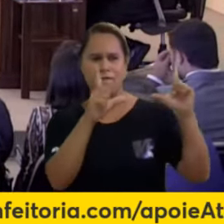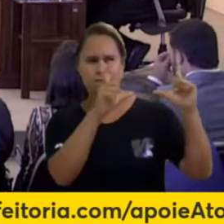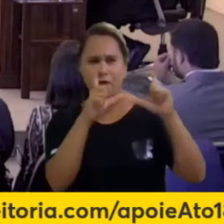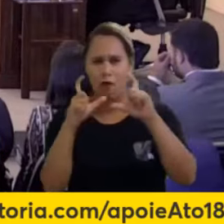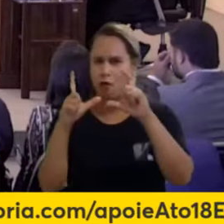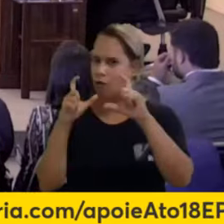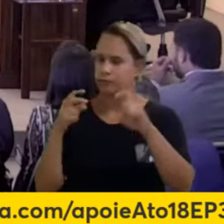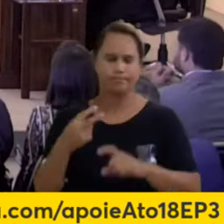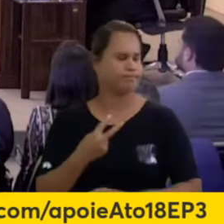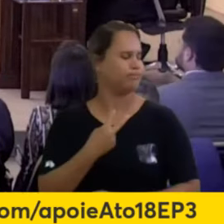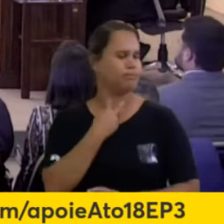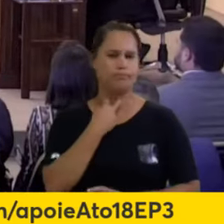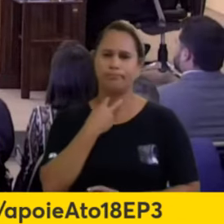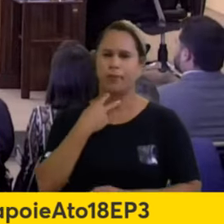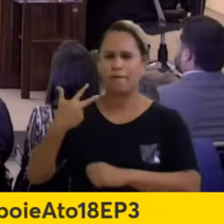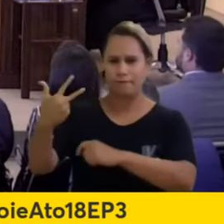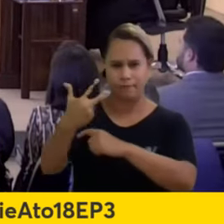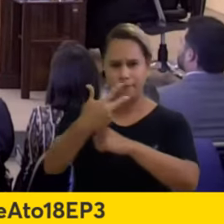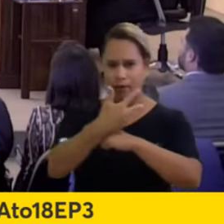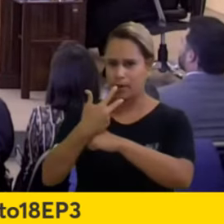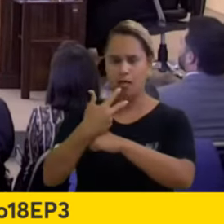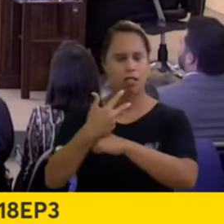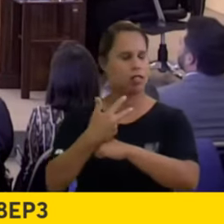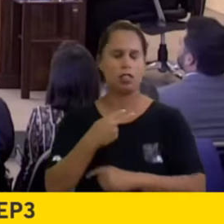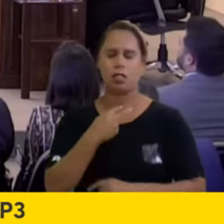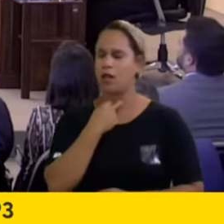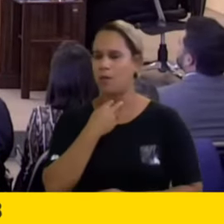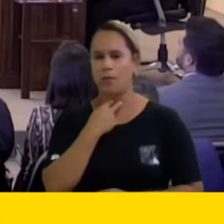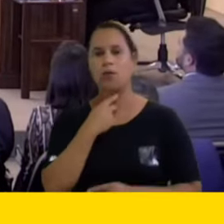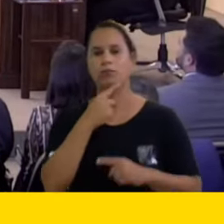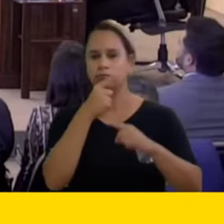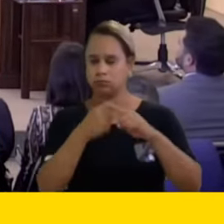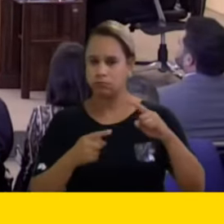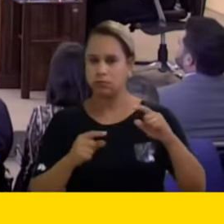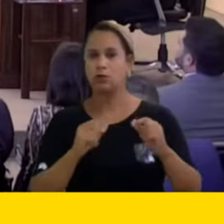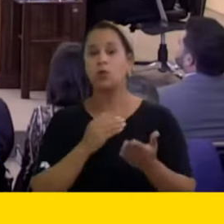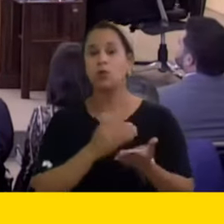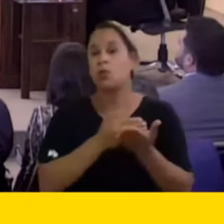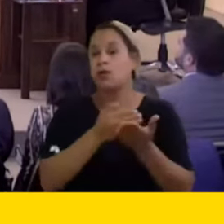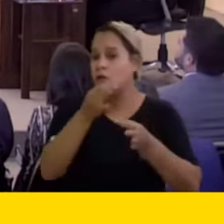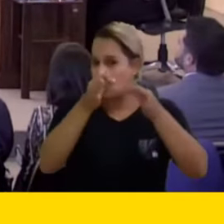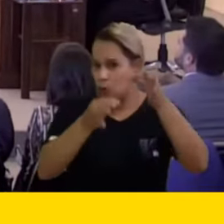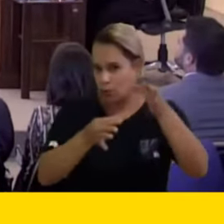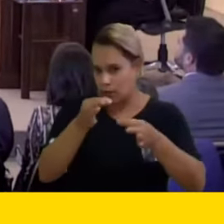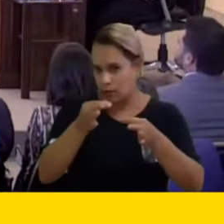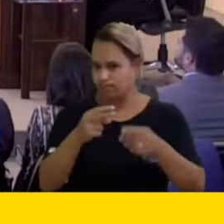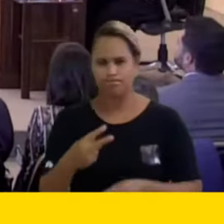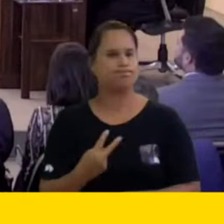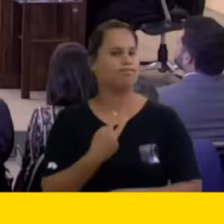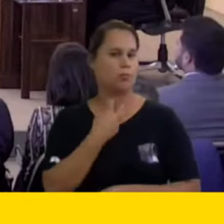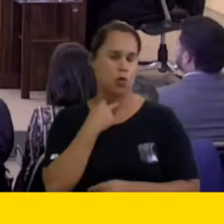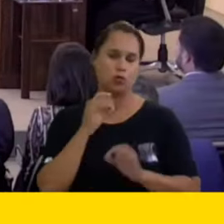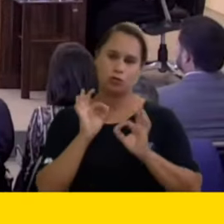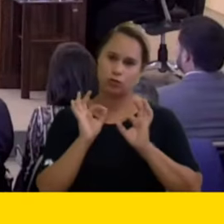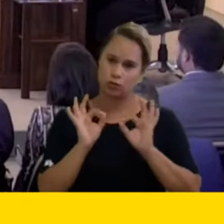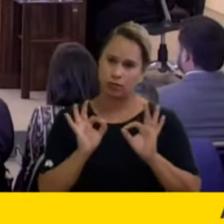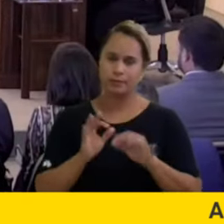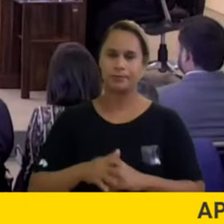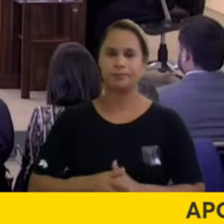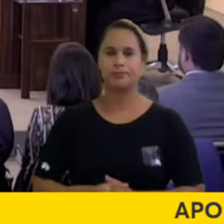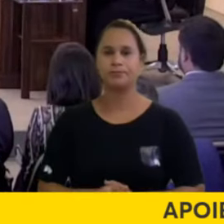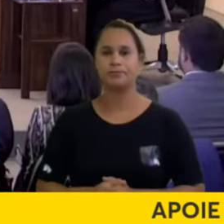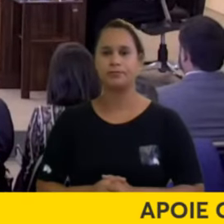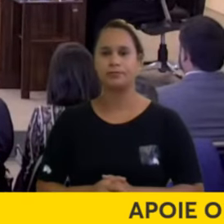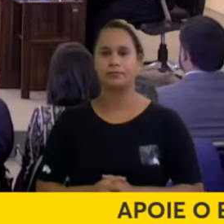film imagens quando começar o julgamento conforme reuniões